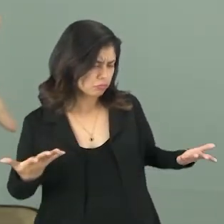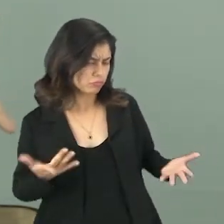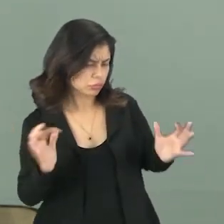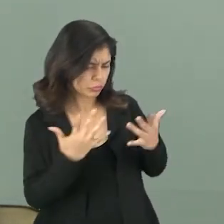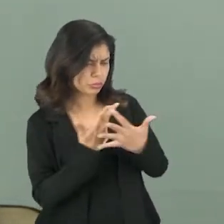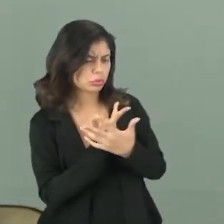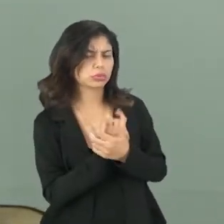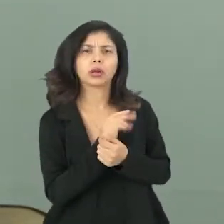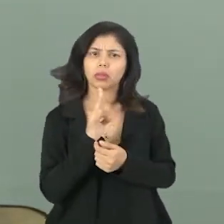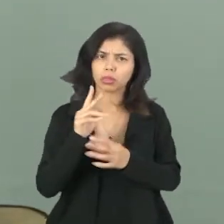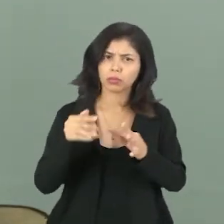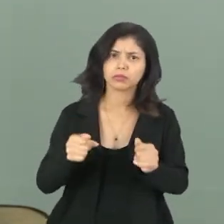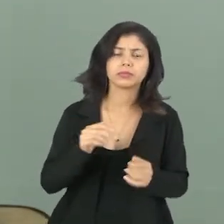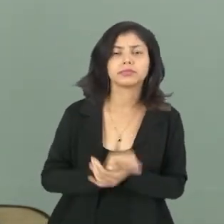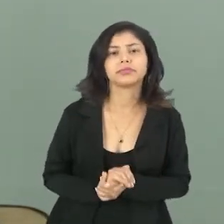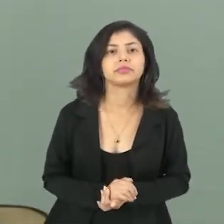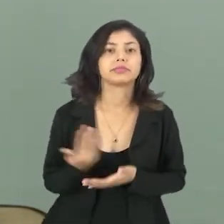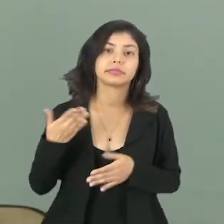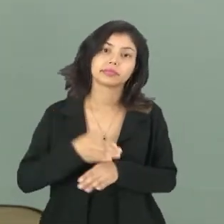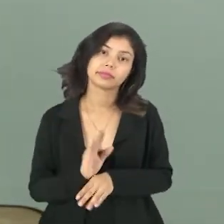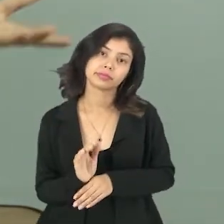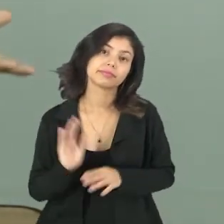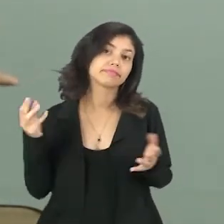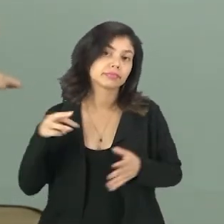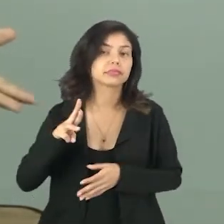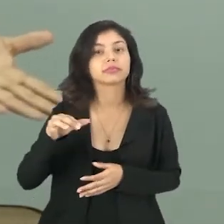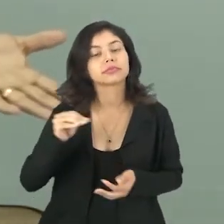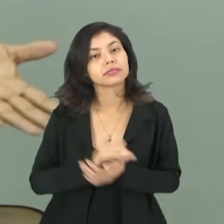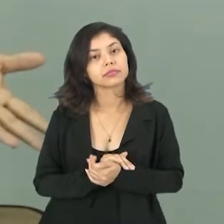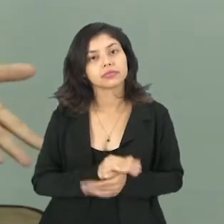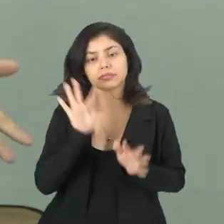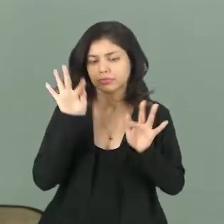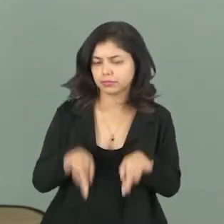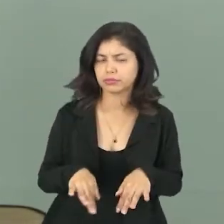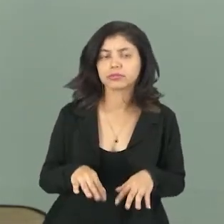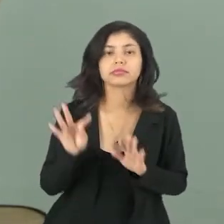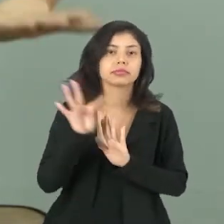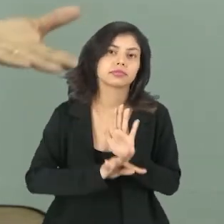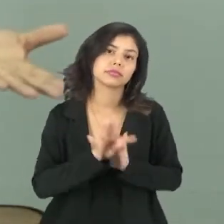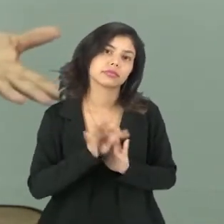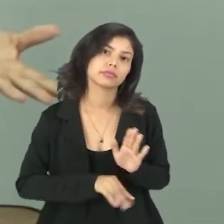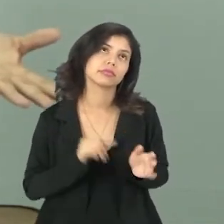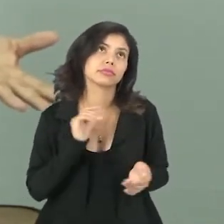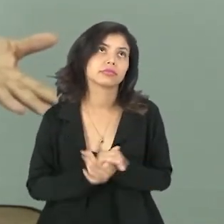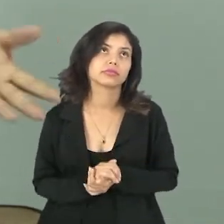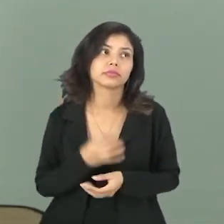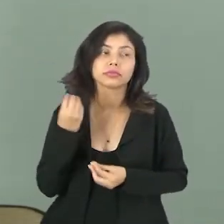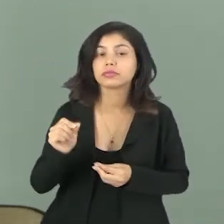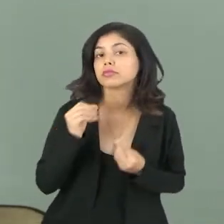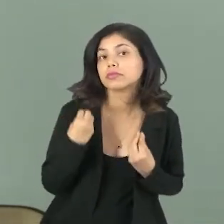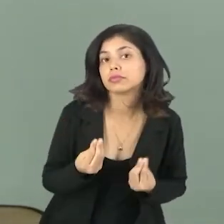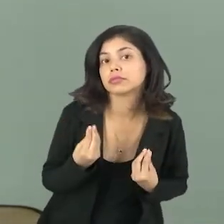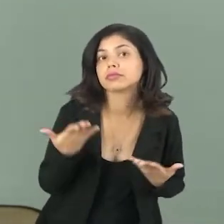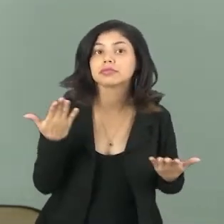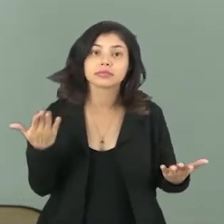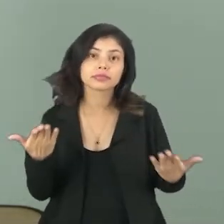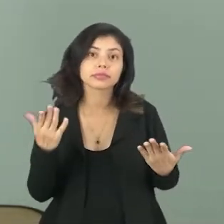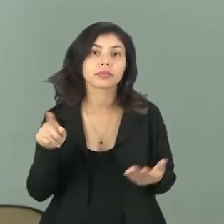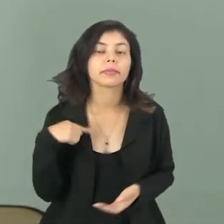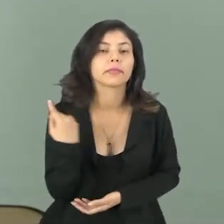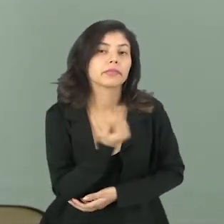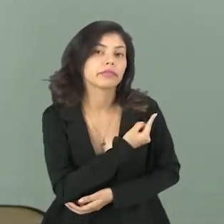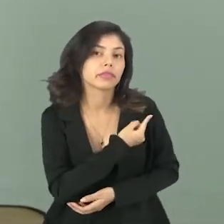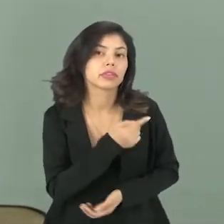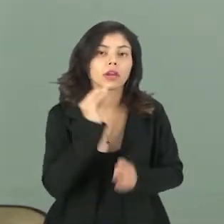essa beleza toda e aí que entra Nossa moral da história que tá lá no finalzinho do nosso texto e ela serve para o que ela serve